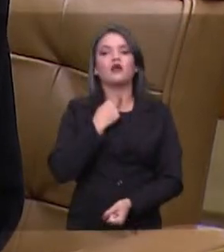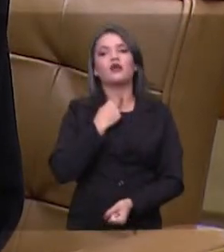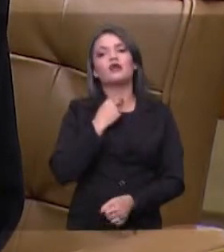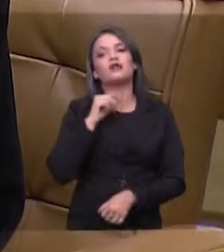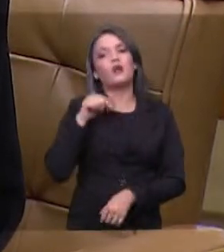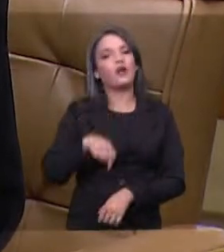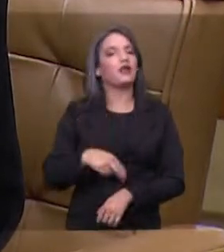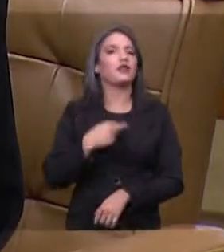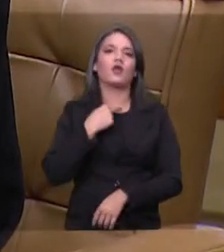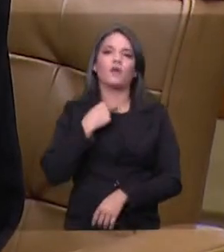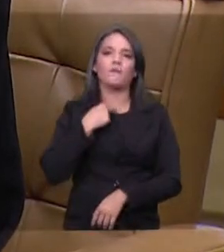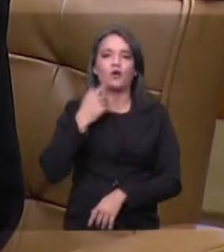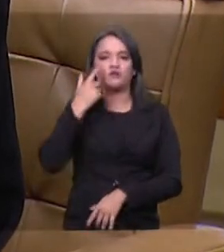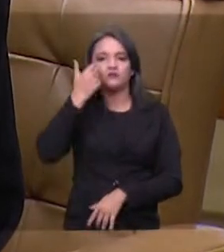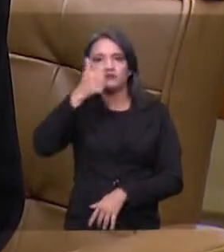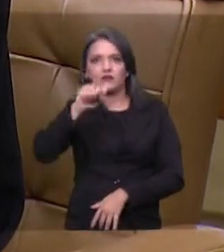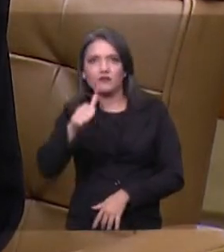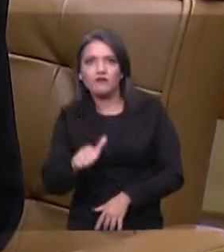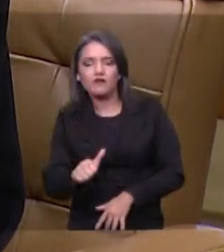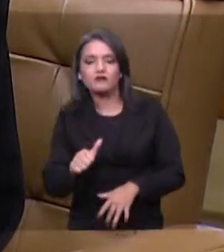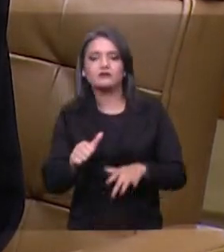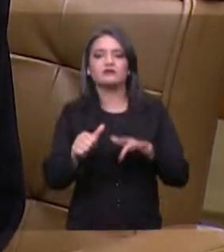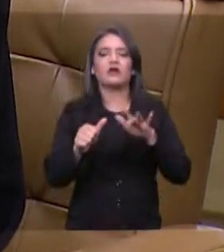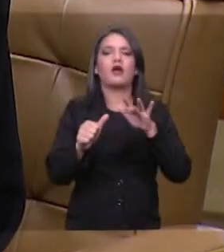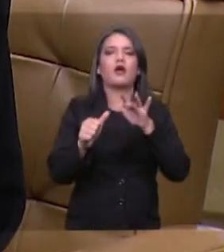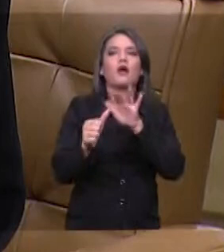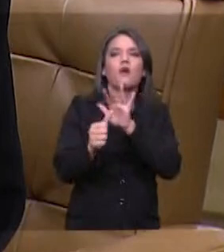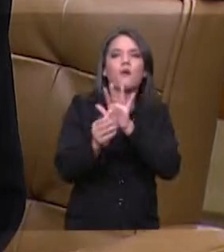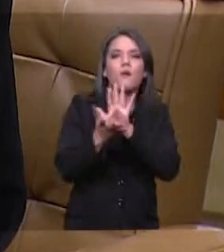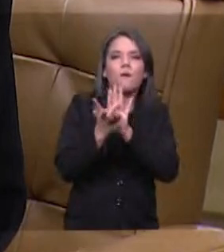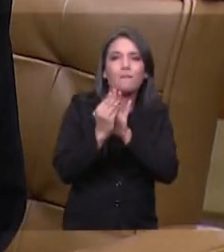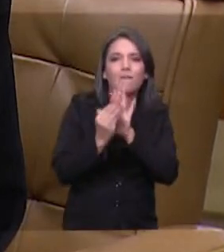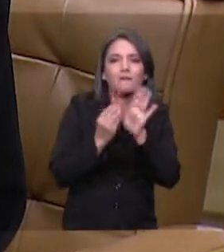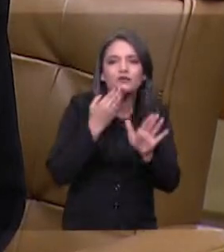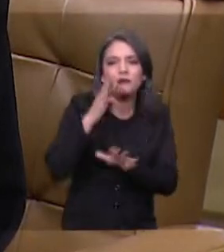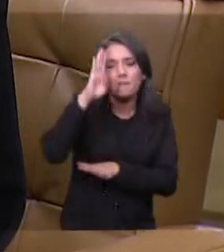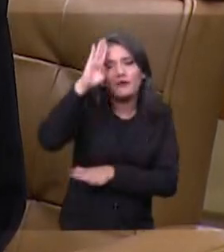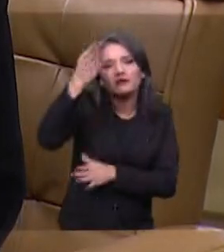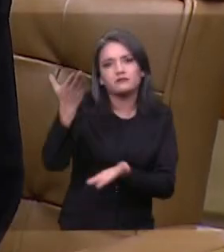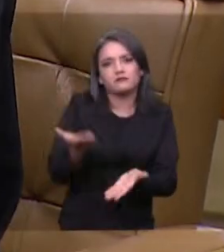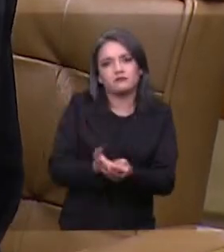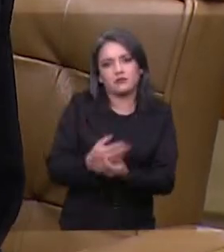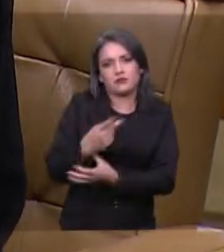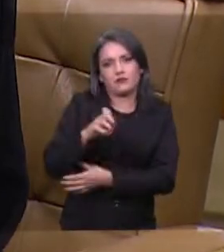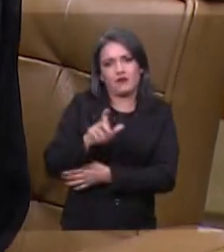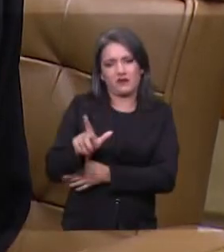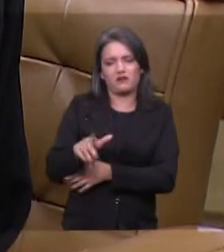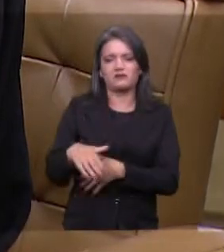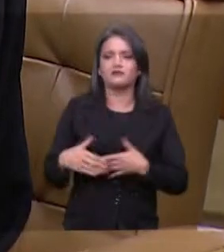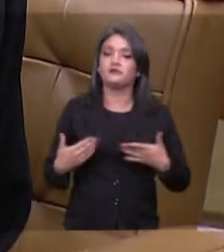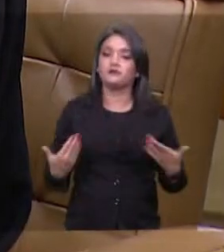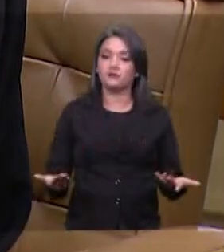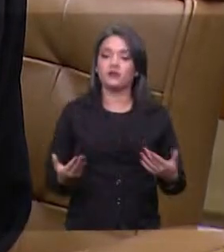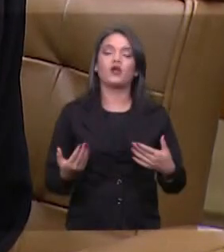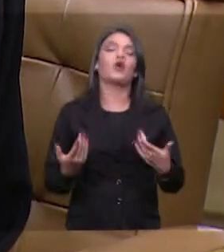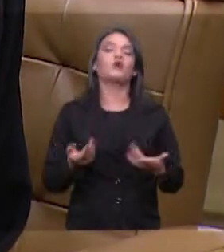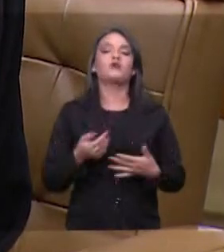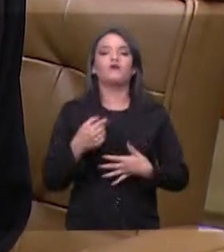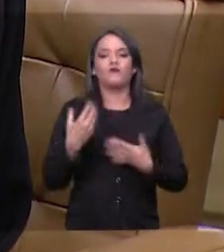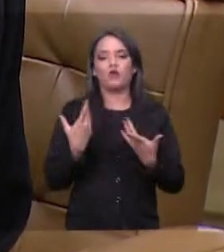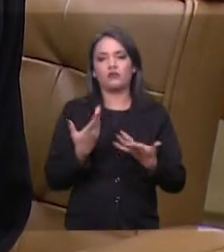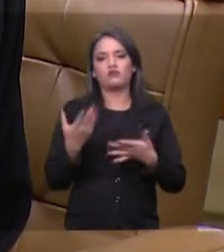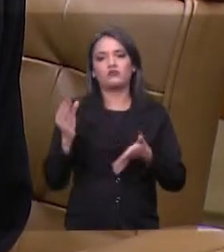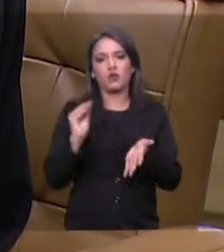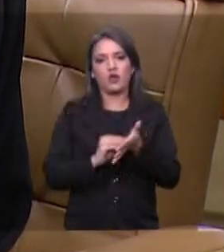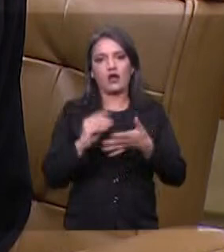analisar o mérito de eventual ação penal. Então, posto isso, eu passo a indicar, artigo por artigo, a